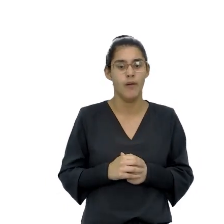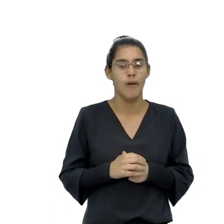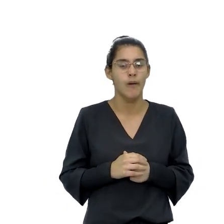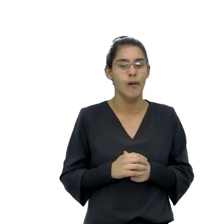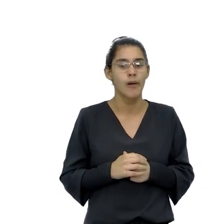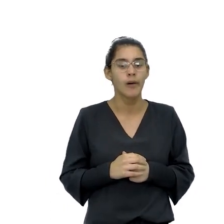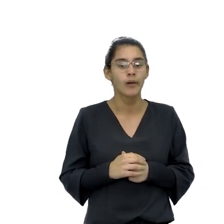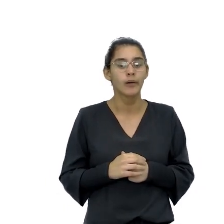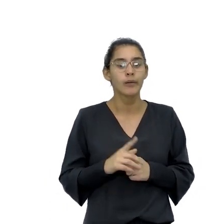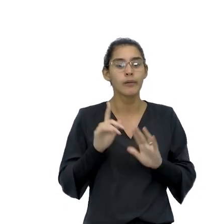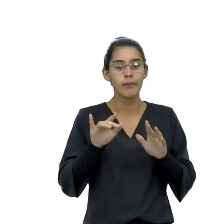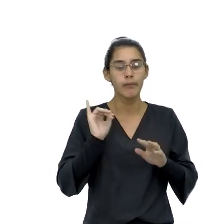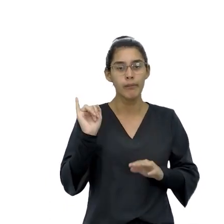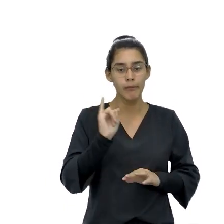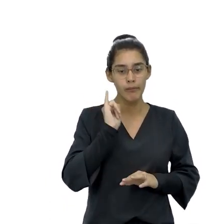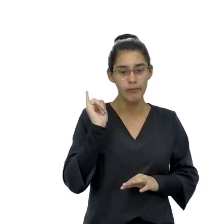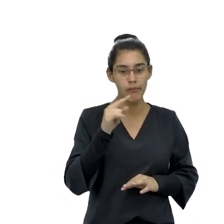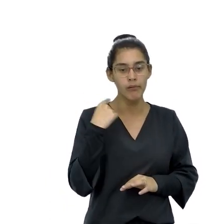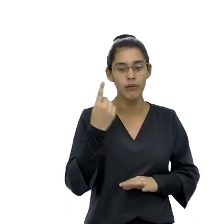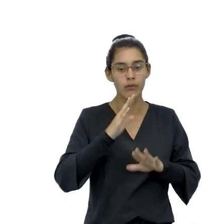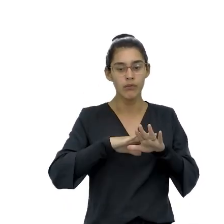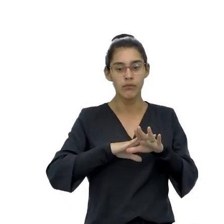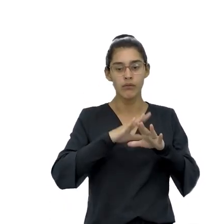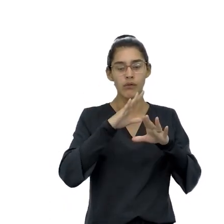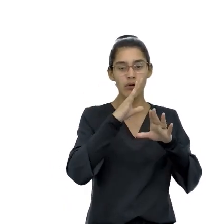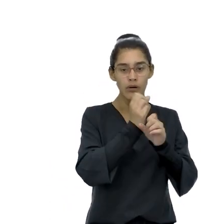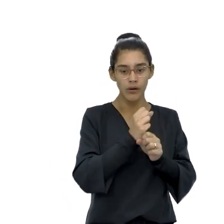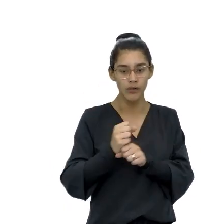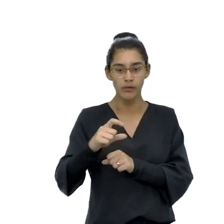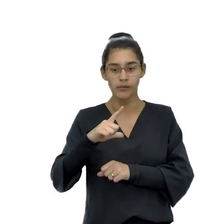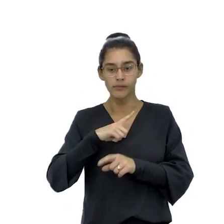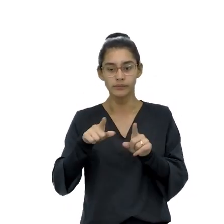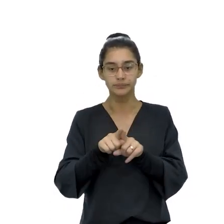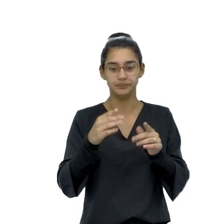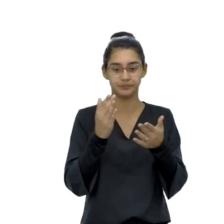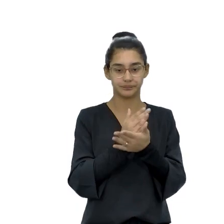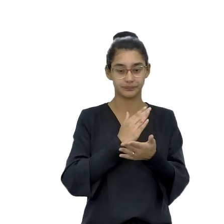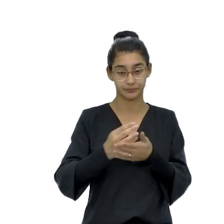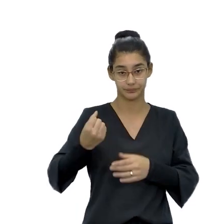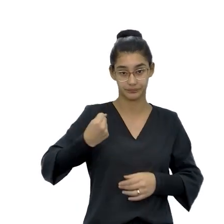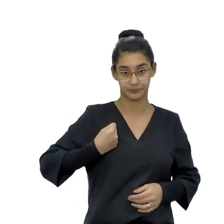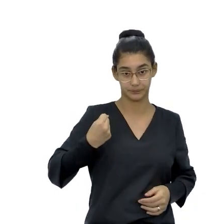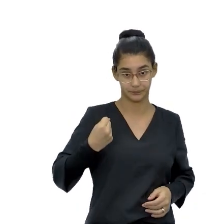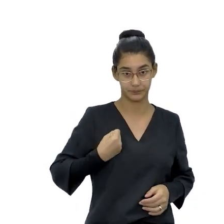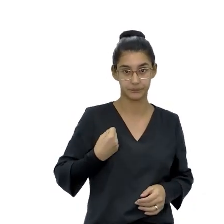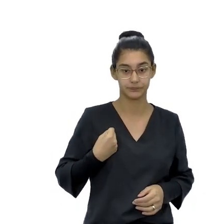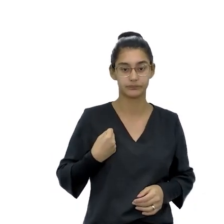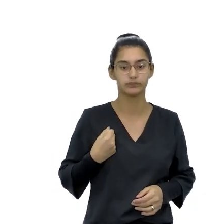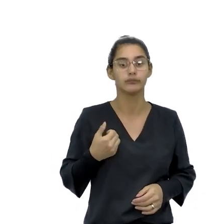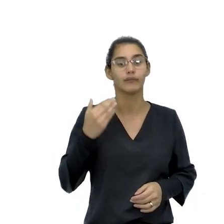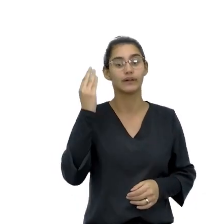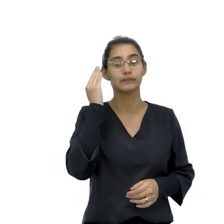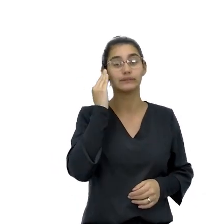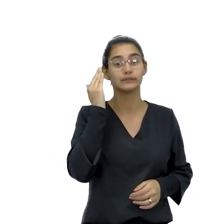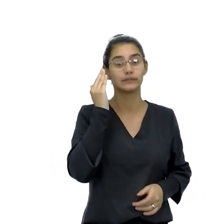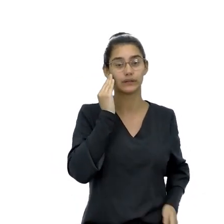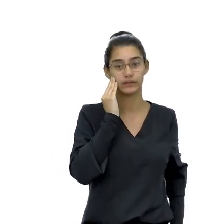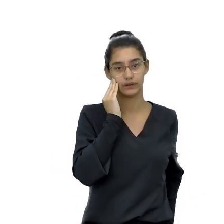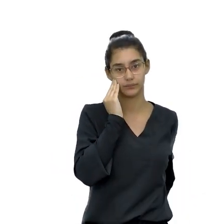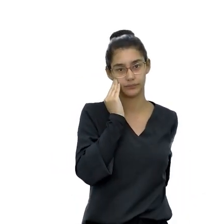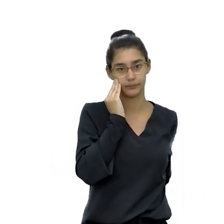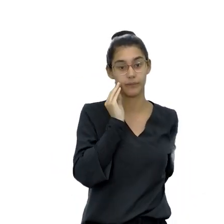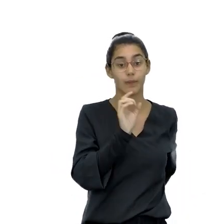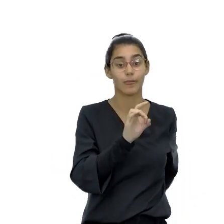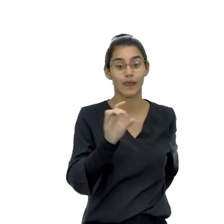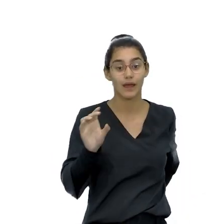rápida. Então, é importante nós, quando estivermos trabalhando com a questão desse pensamento numérico, entendermos que